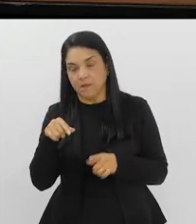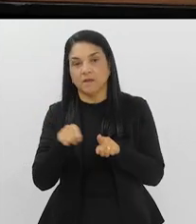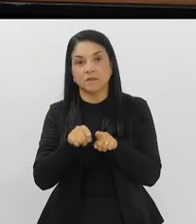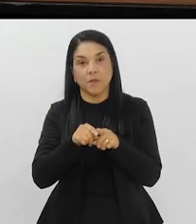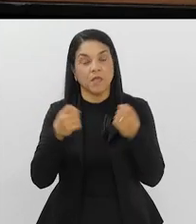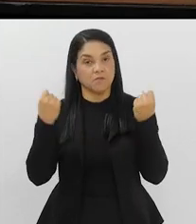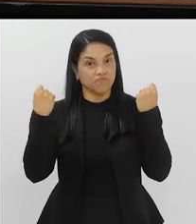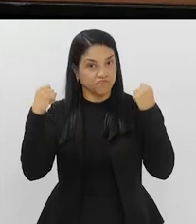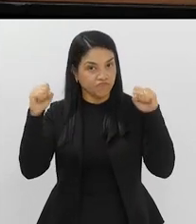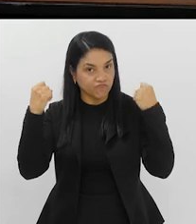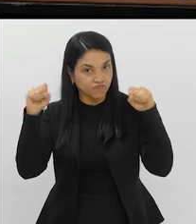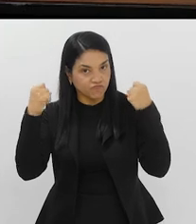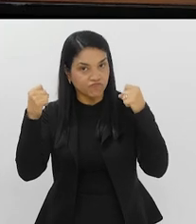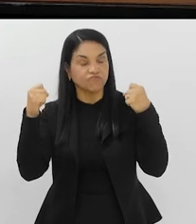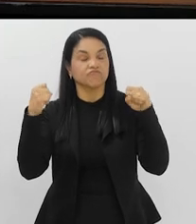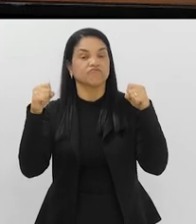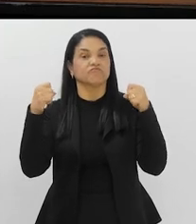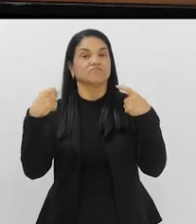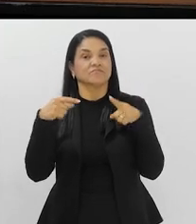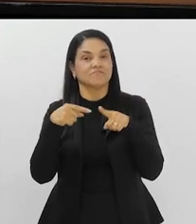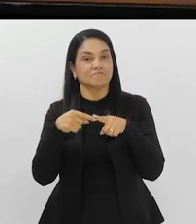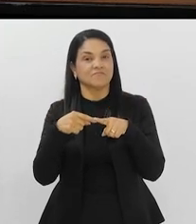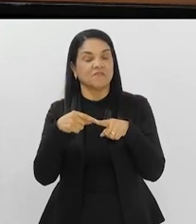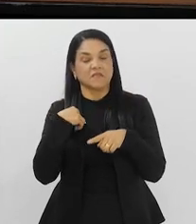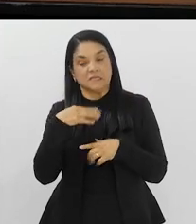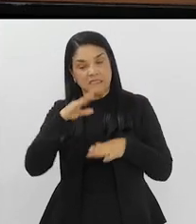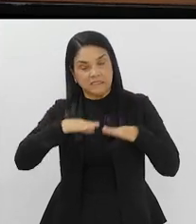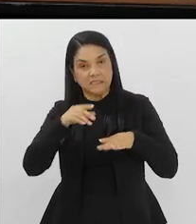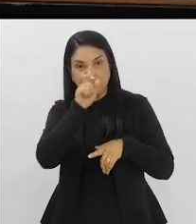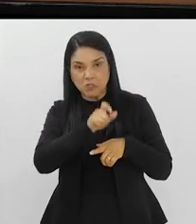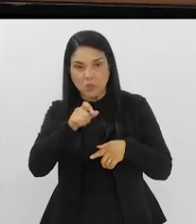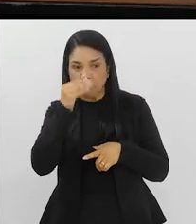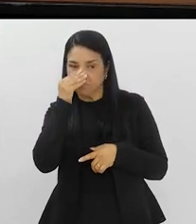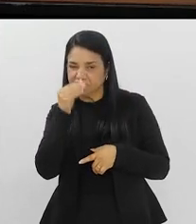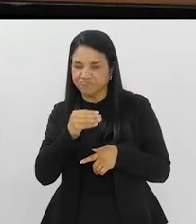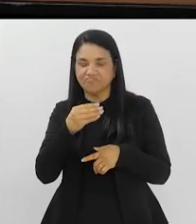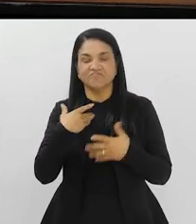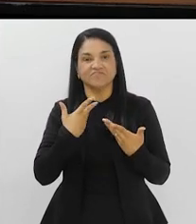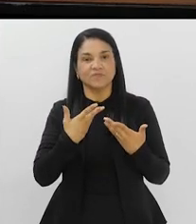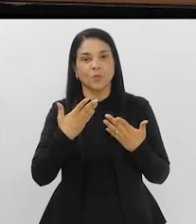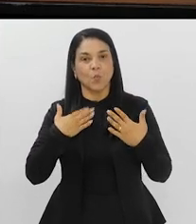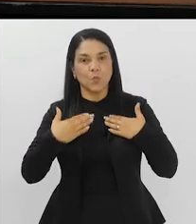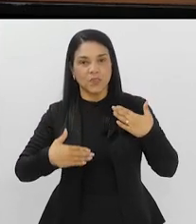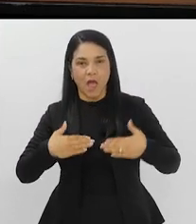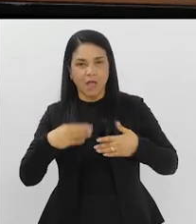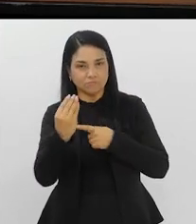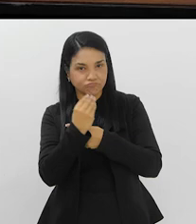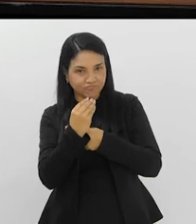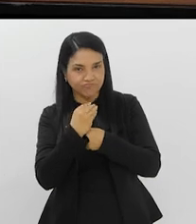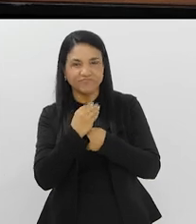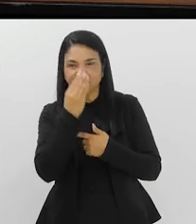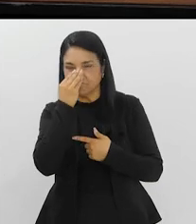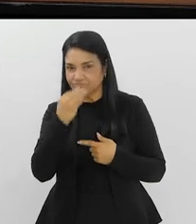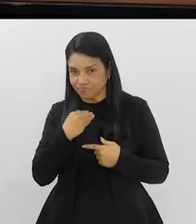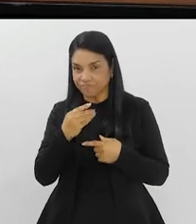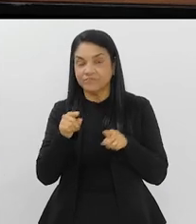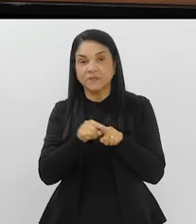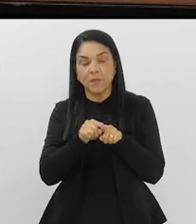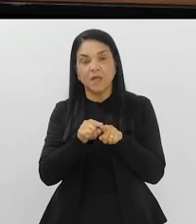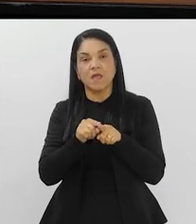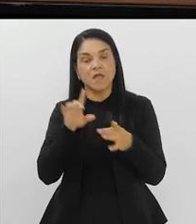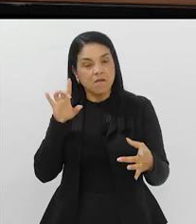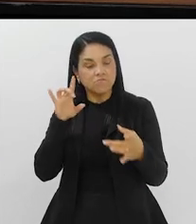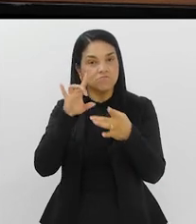apresentações, e a atividade física, porque é uma coisa que a gente também acaba negligenciando muito em relação aos cuidados com o corpo, e a gente sabe que